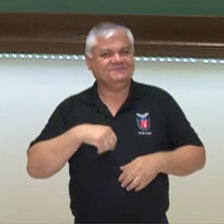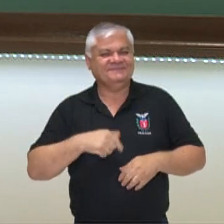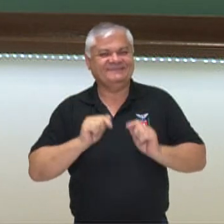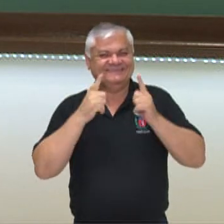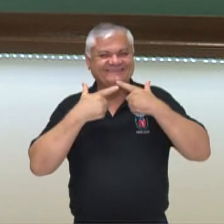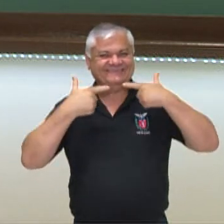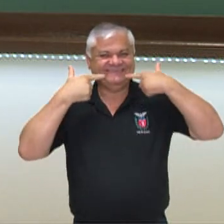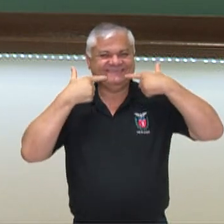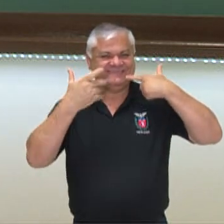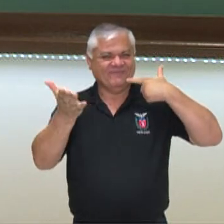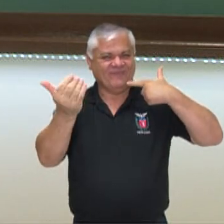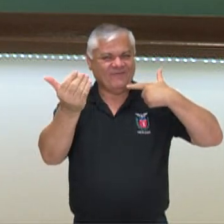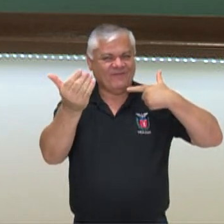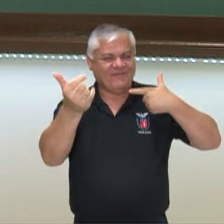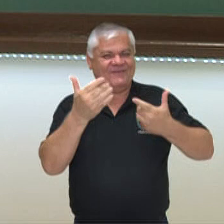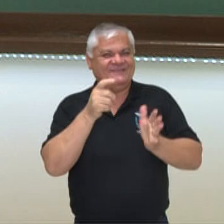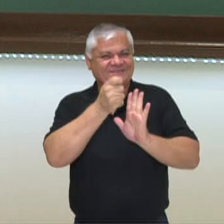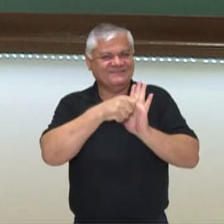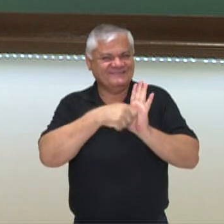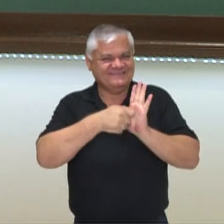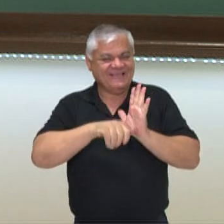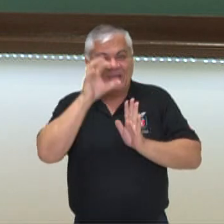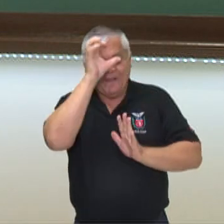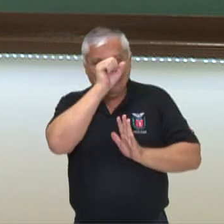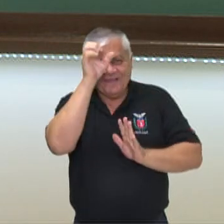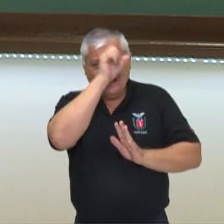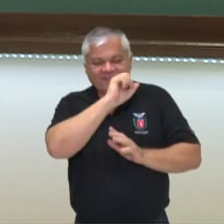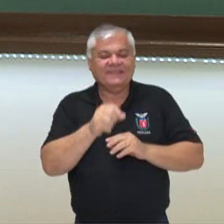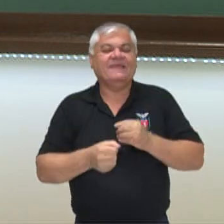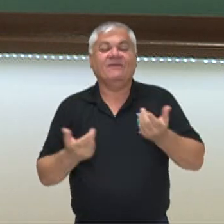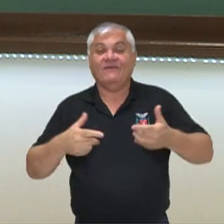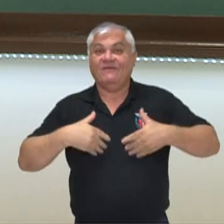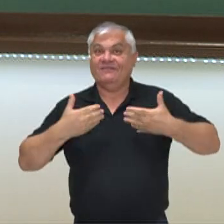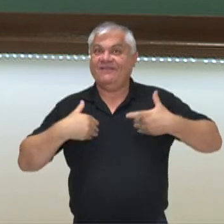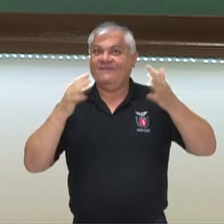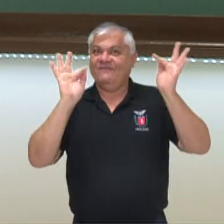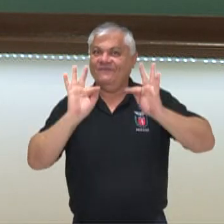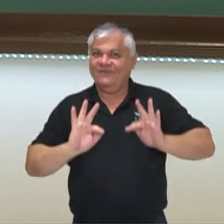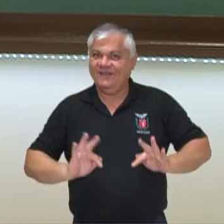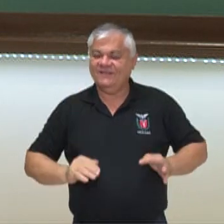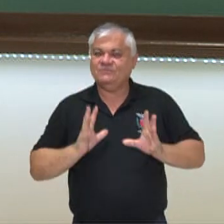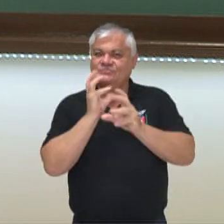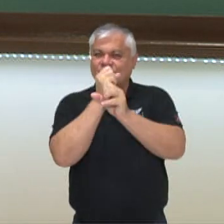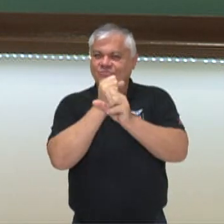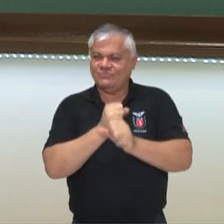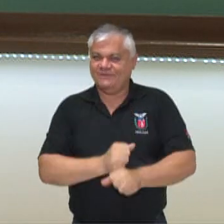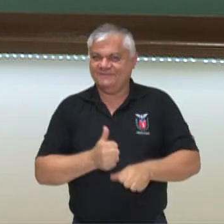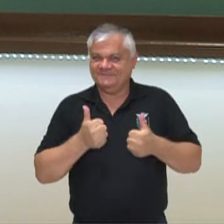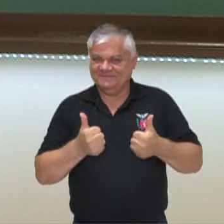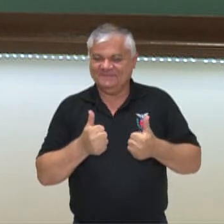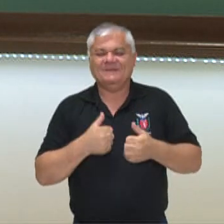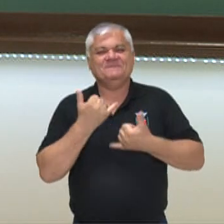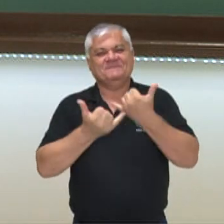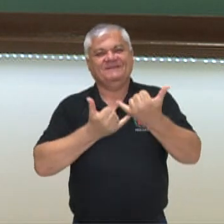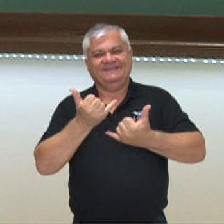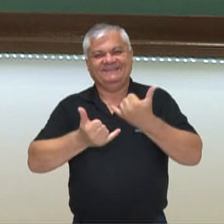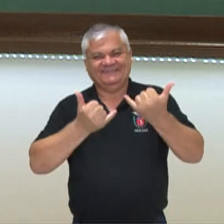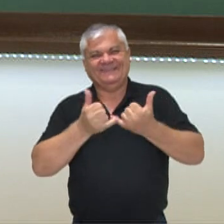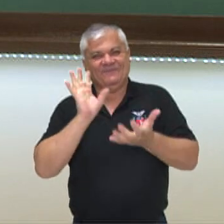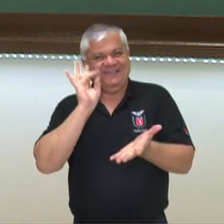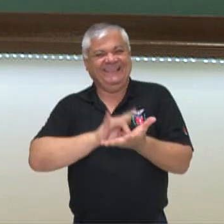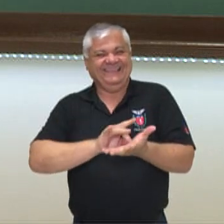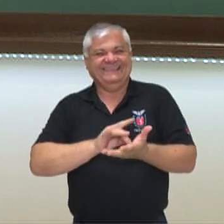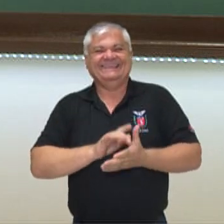sorriso na cara aí e vamos registrar e vamos aprender e vamos ficar felizes por fazer continha, hein? Tô brincando, mas é